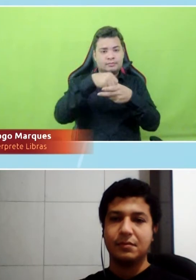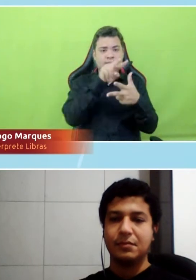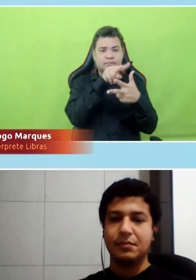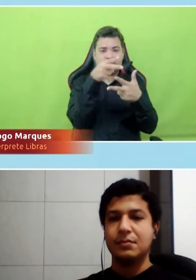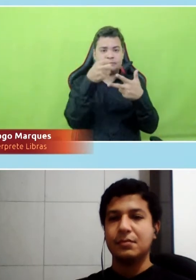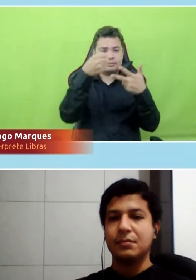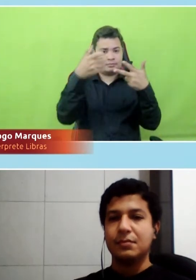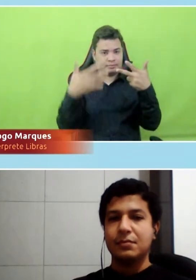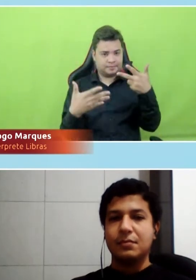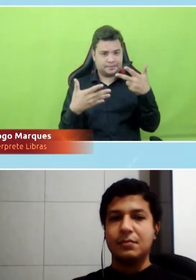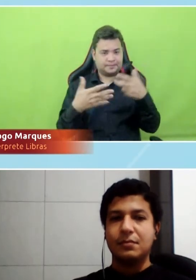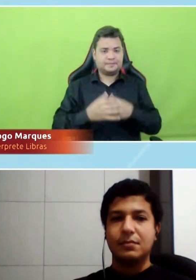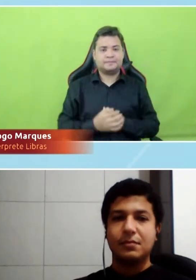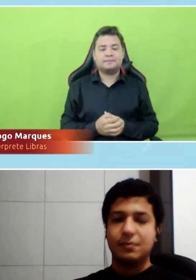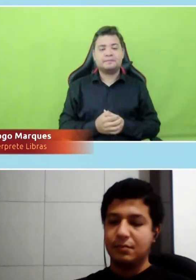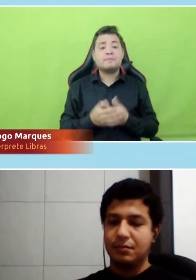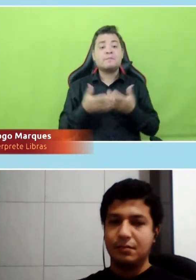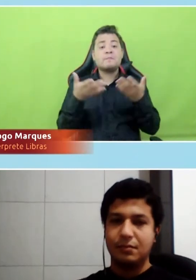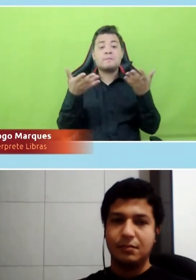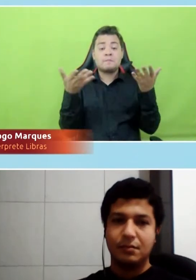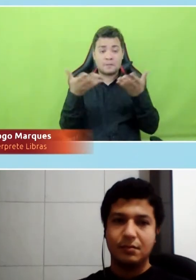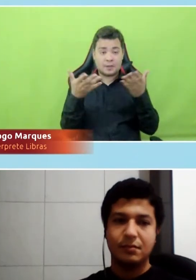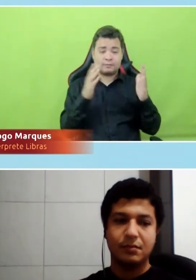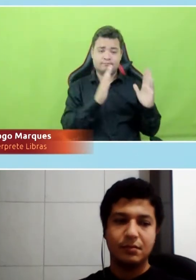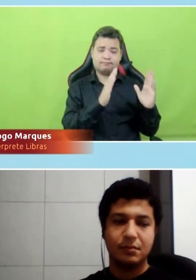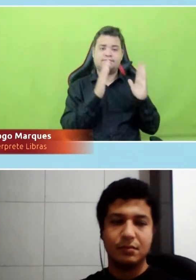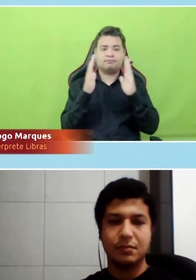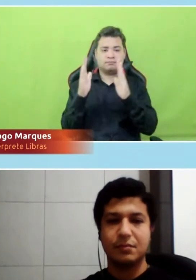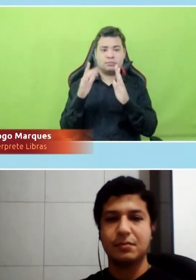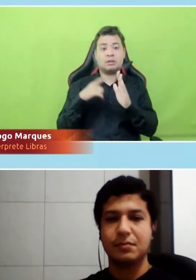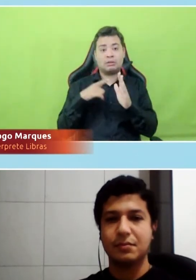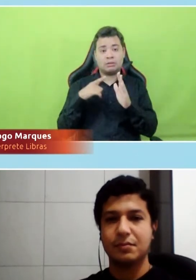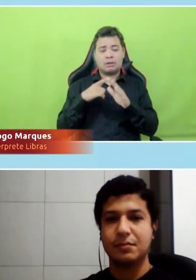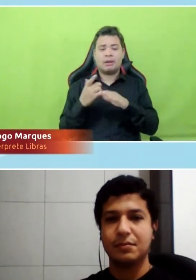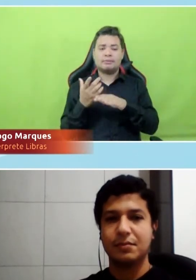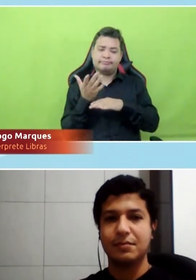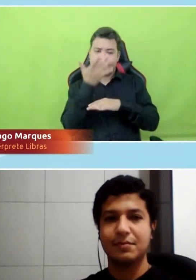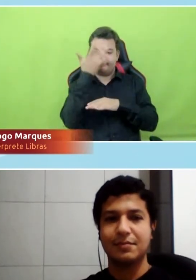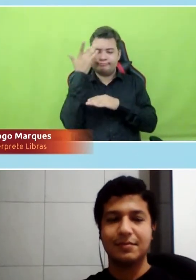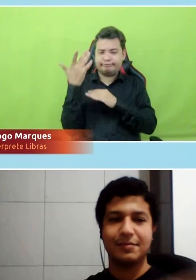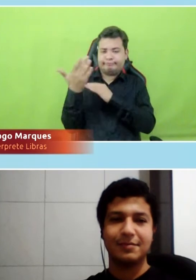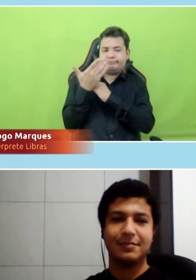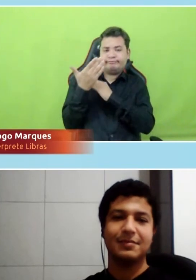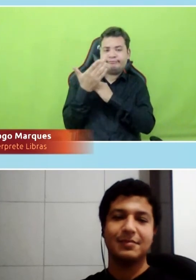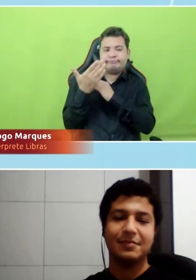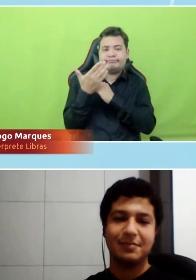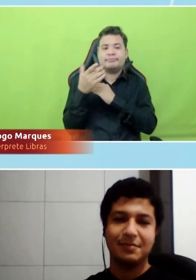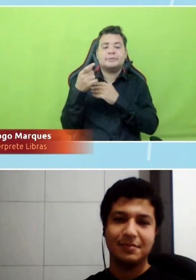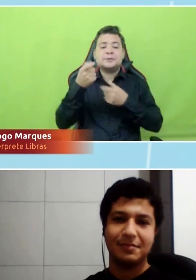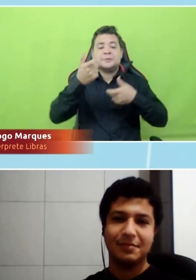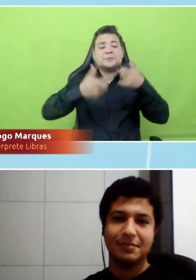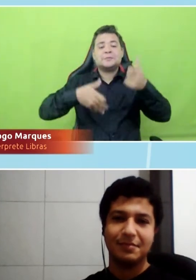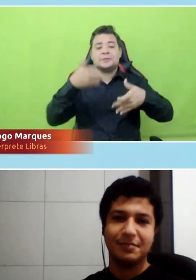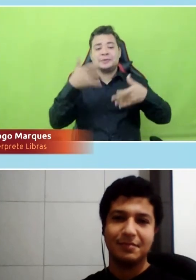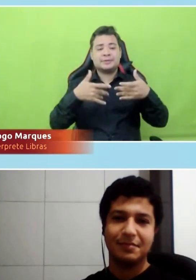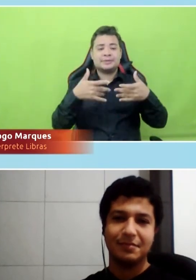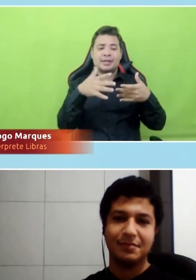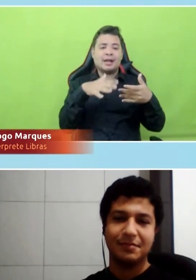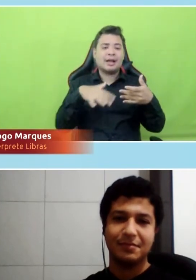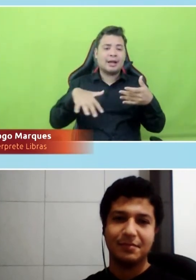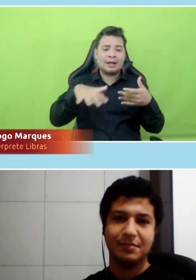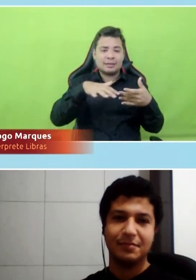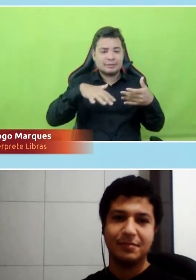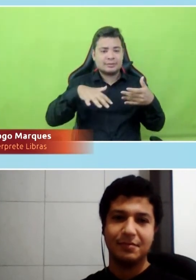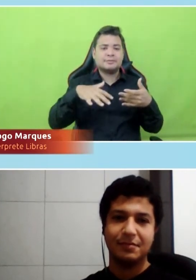LabTAV. E a partir de agora, nesse bloco, eu conto com uma ajuda para me auxiliar a falar sobre vários dados importantes